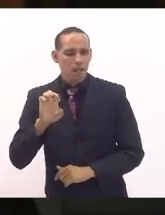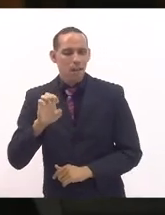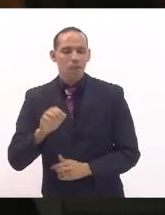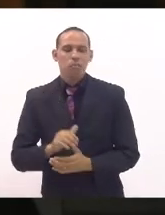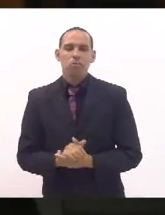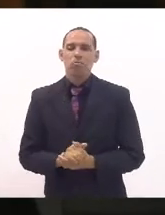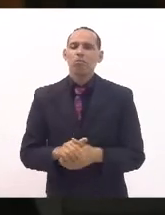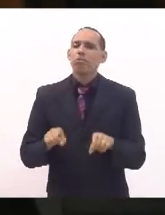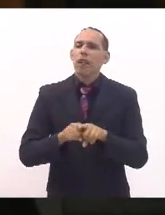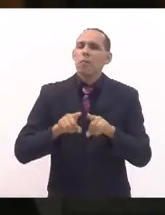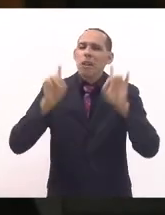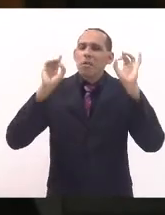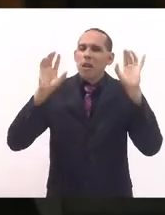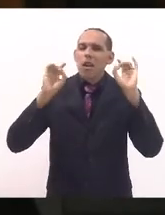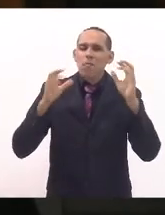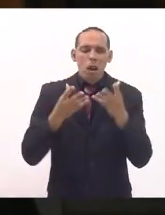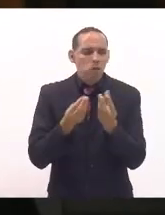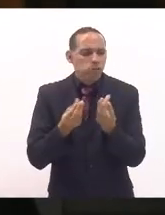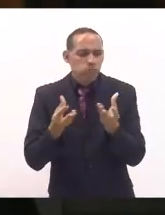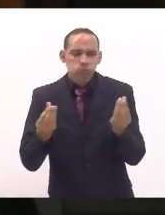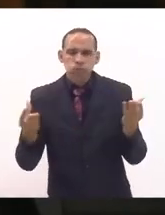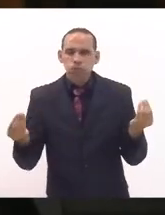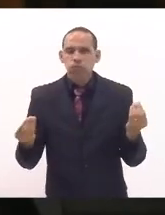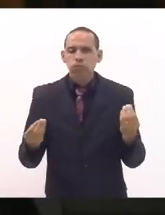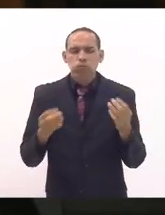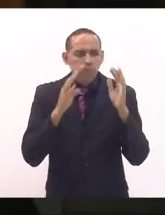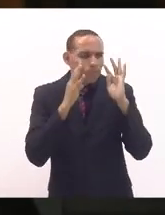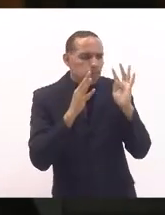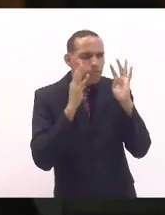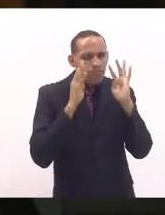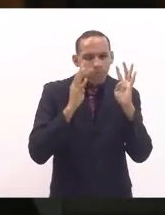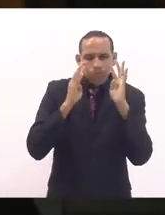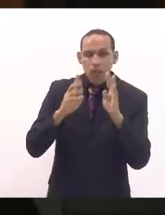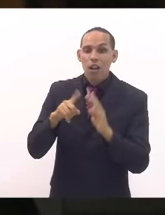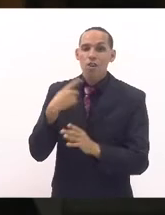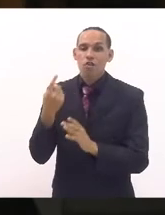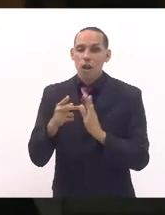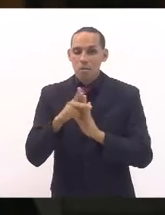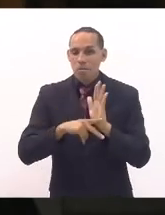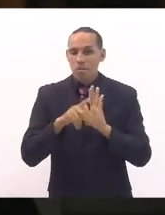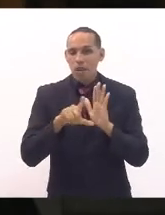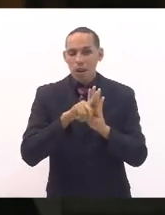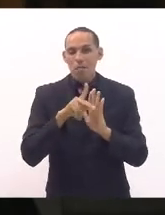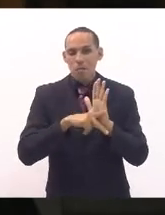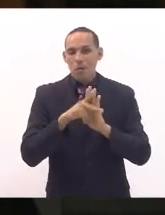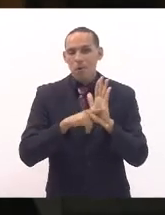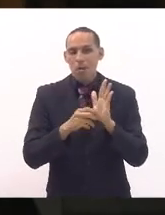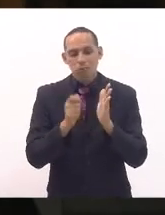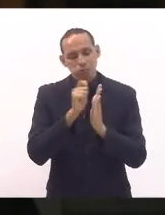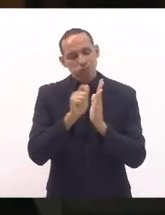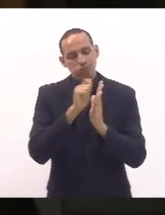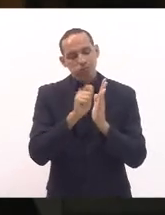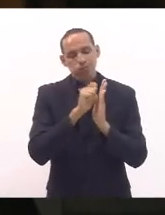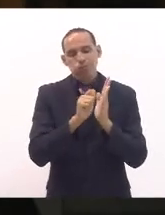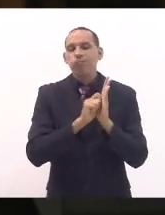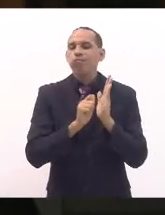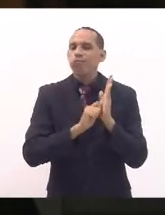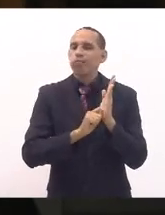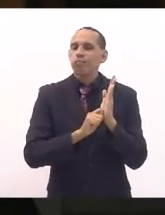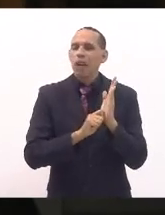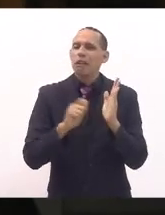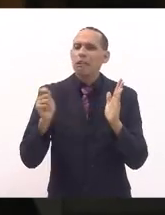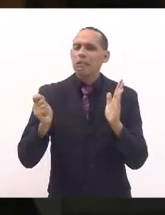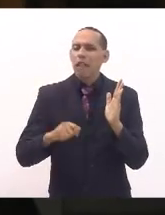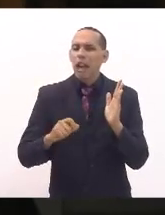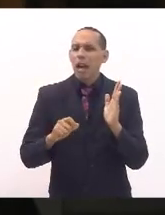muitos especialistas sobre o tema, e conseguimos redigir um projeto de lei que pudesse,